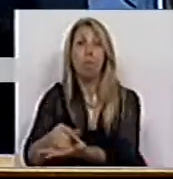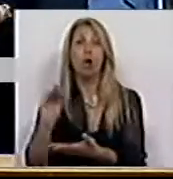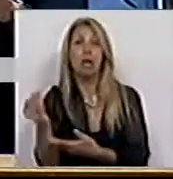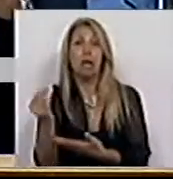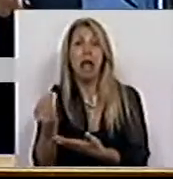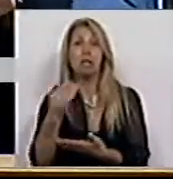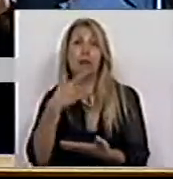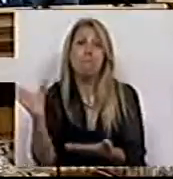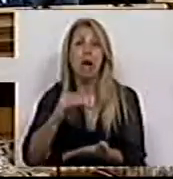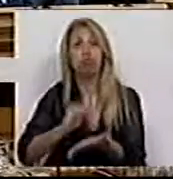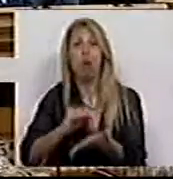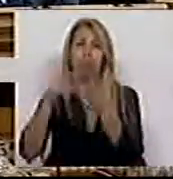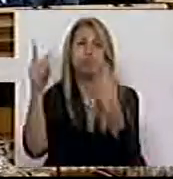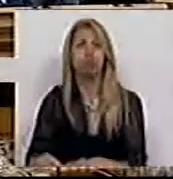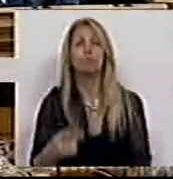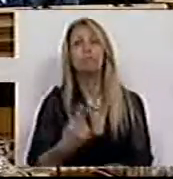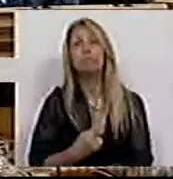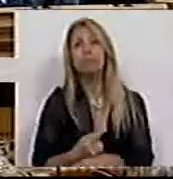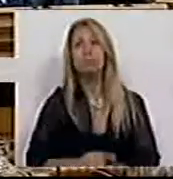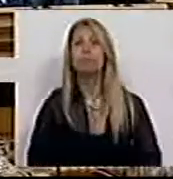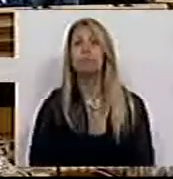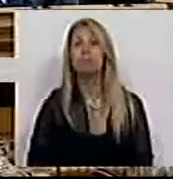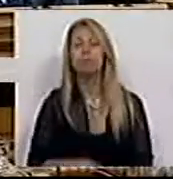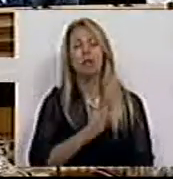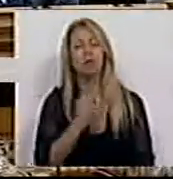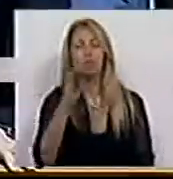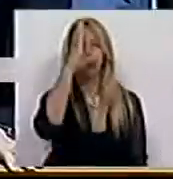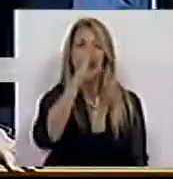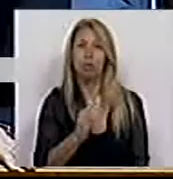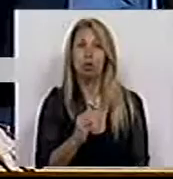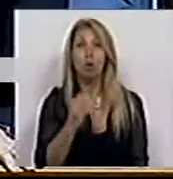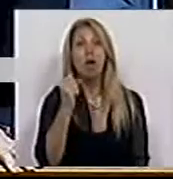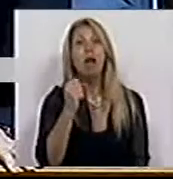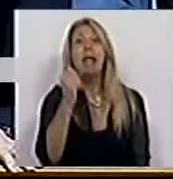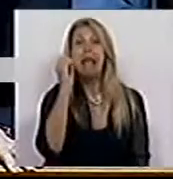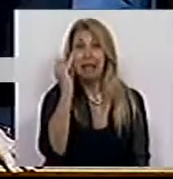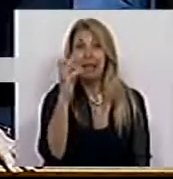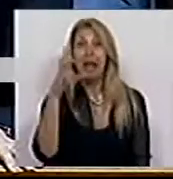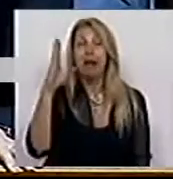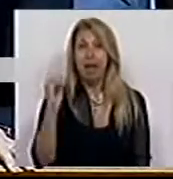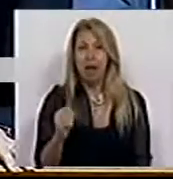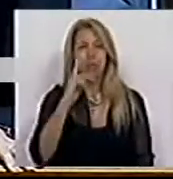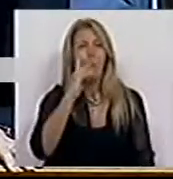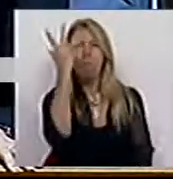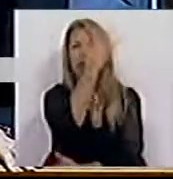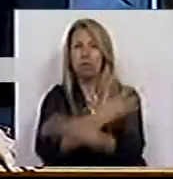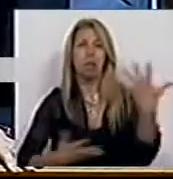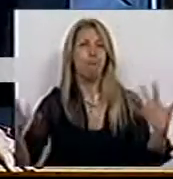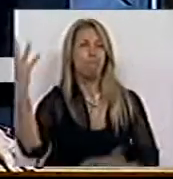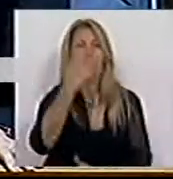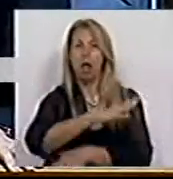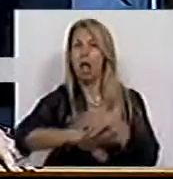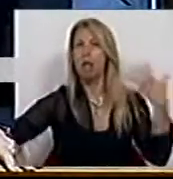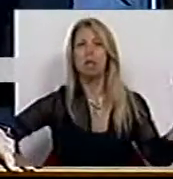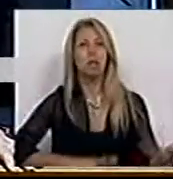Sr. Primeiro-Ministro, o IRS é todo ele uma trapalhice, ou seja, uma aldrabice